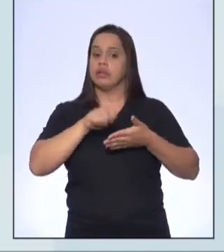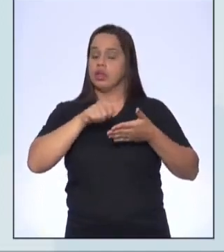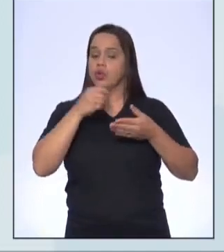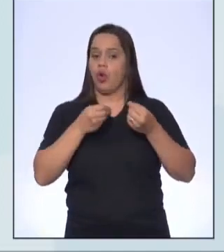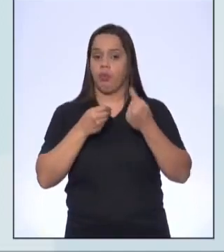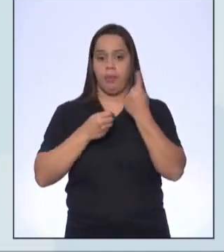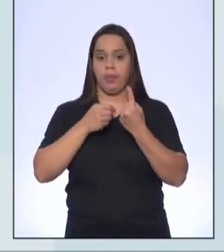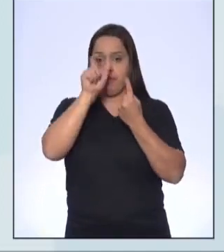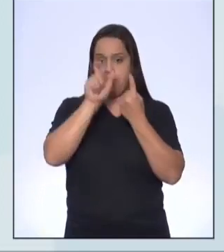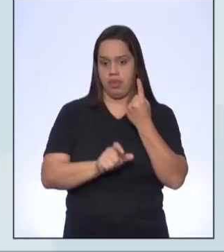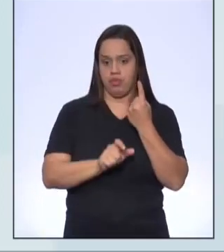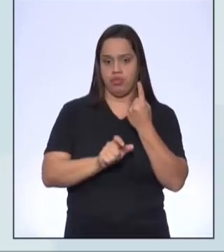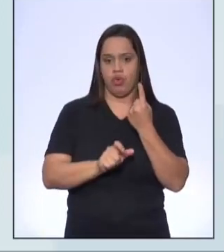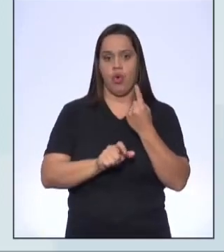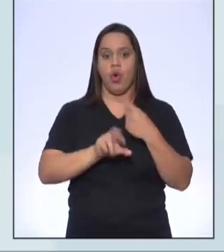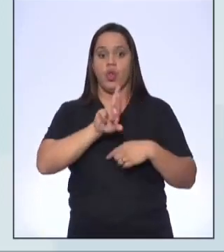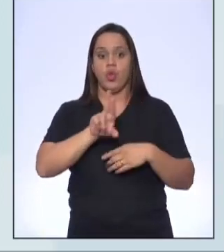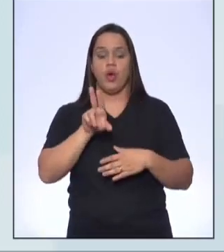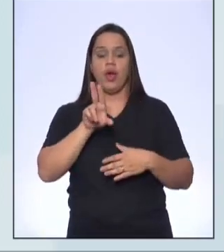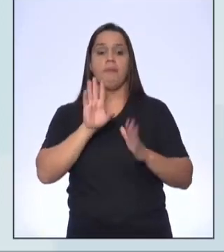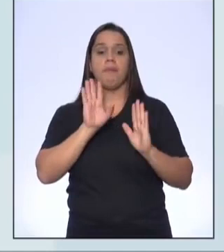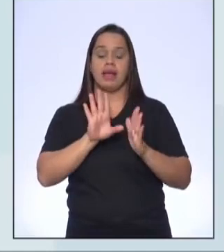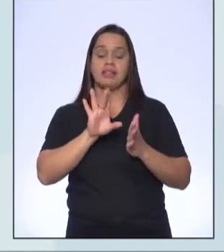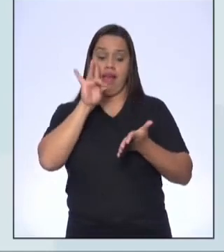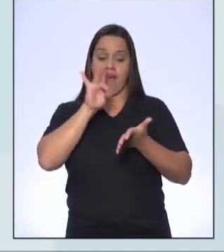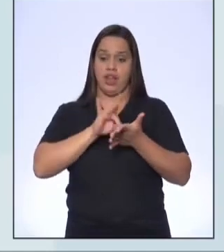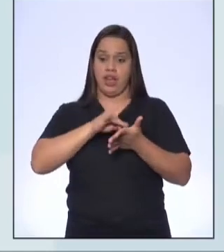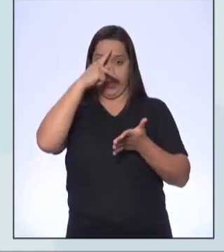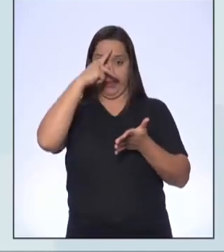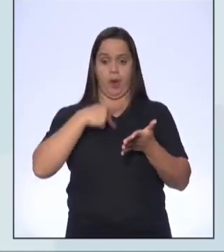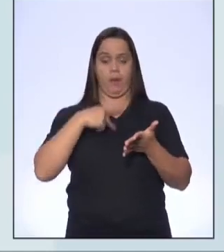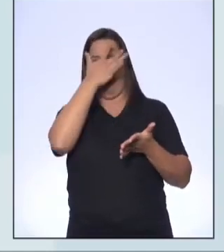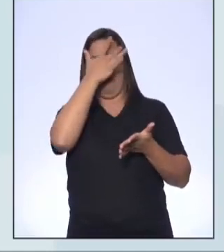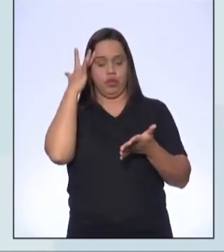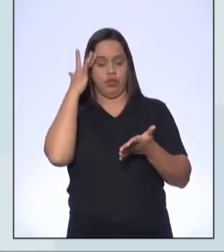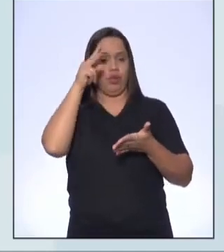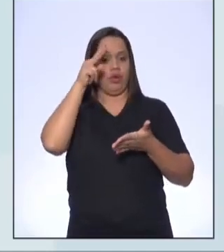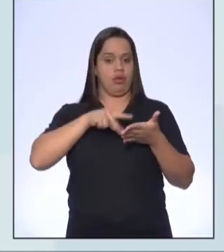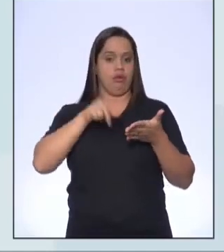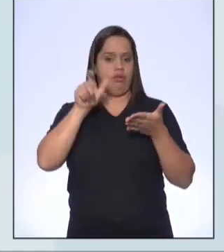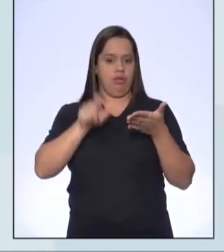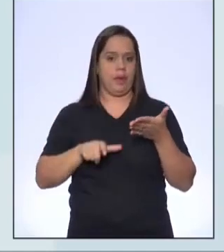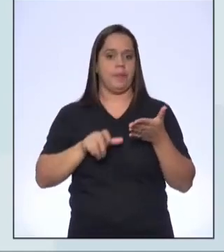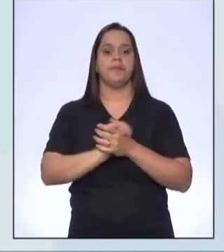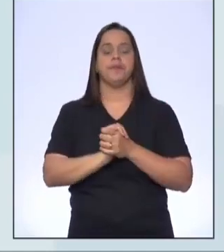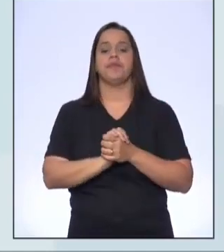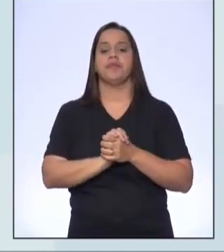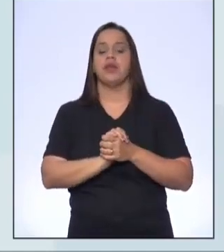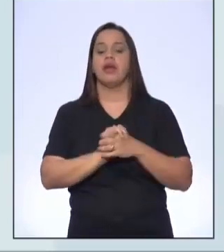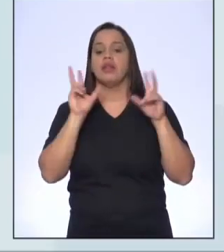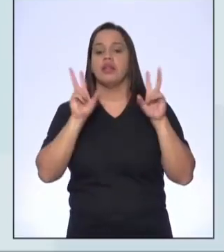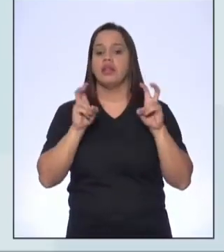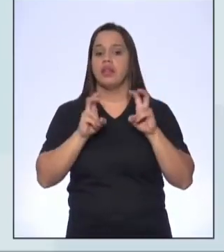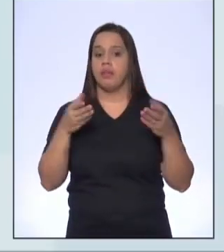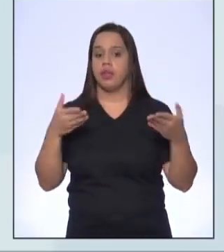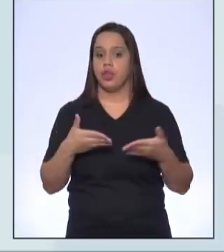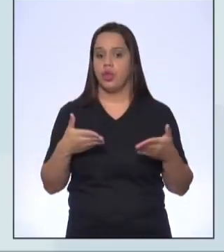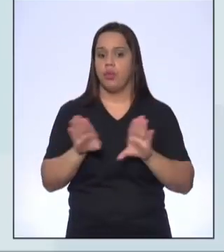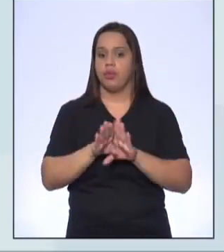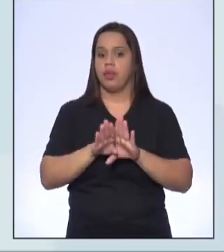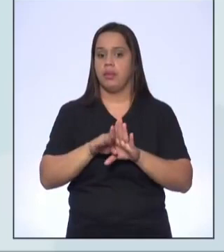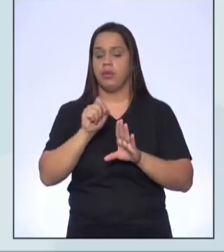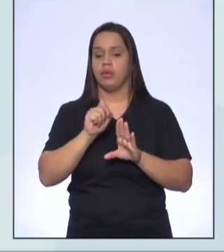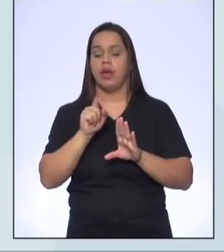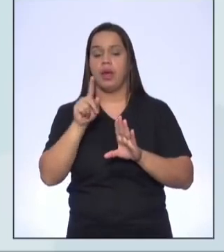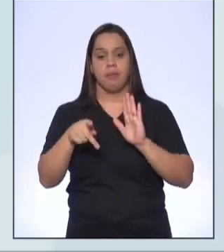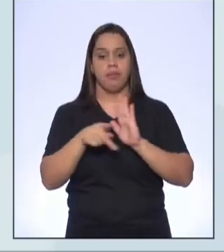a verdade, mas a verdade segundo o ponto de vista da pessoa. Temas atuais e de caráter subjetivo, a